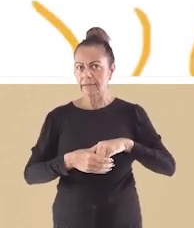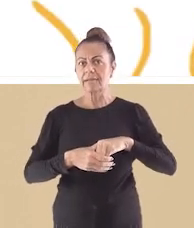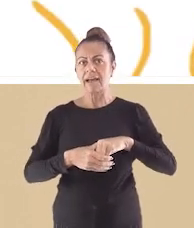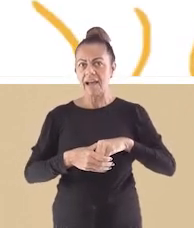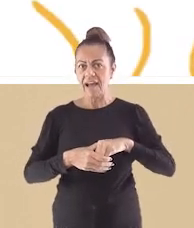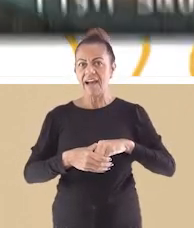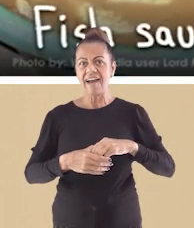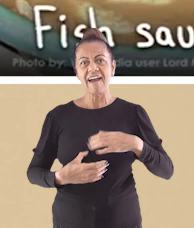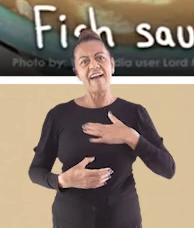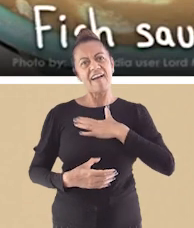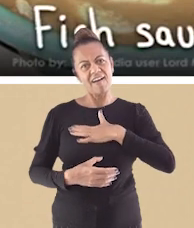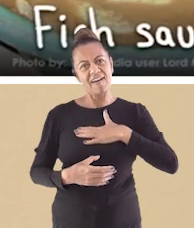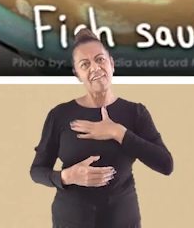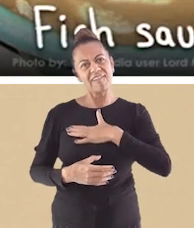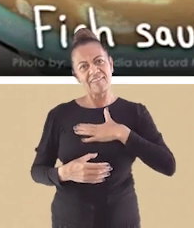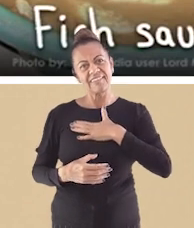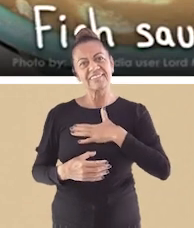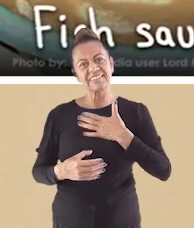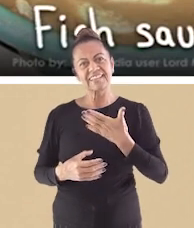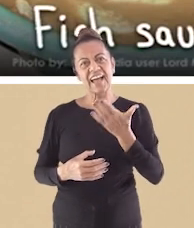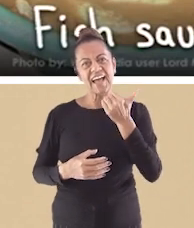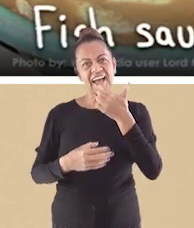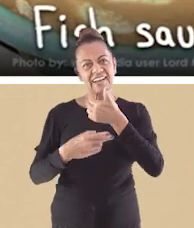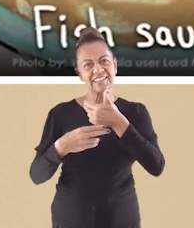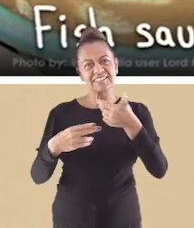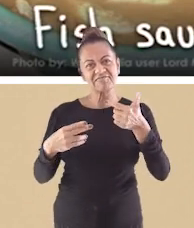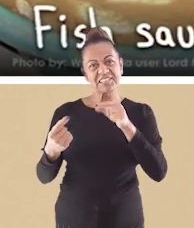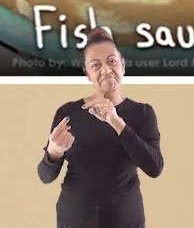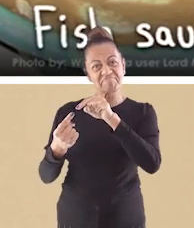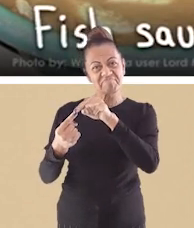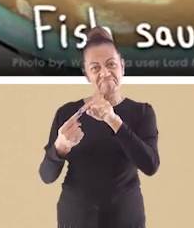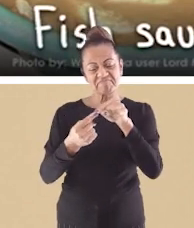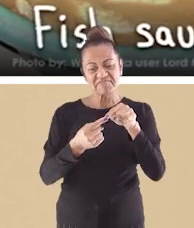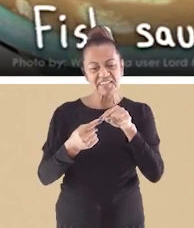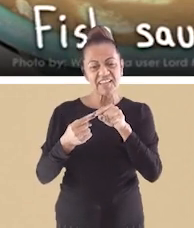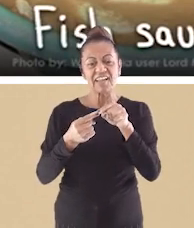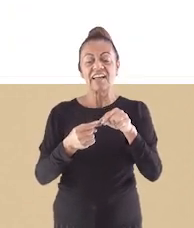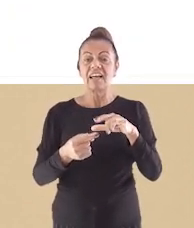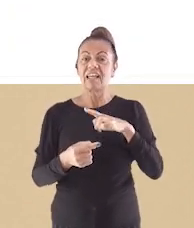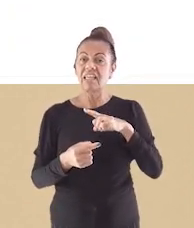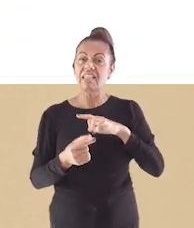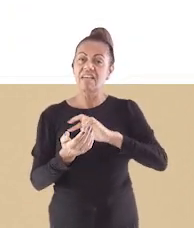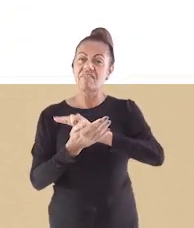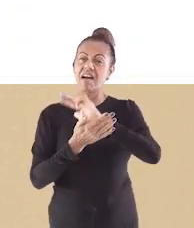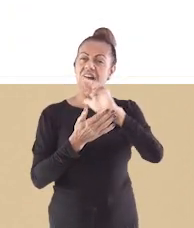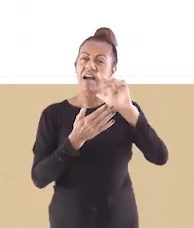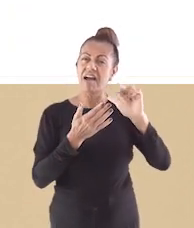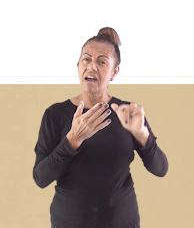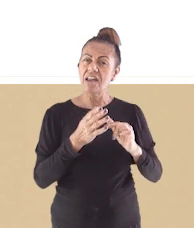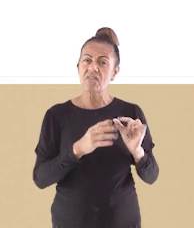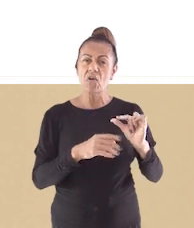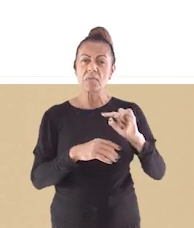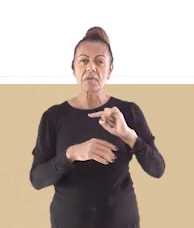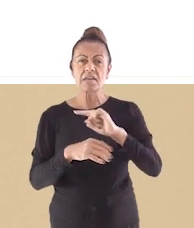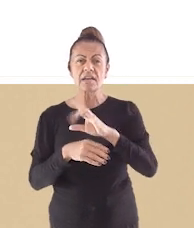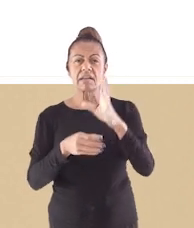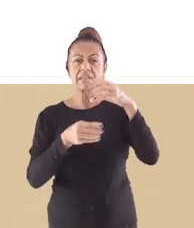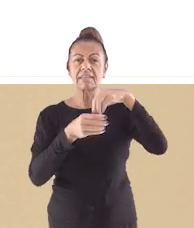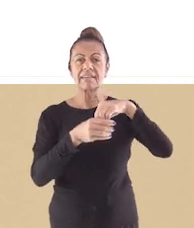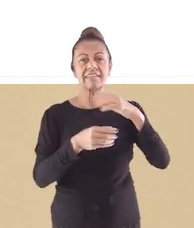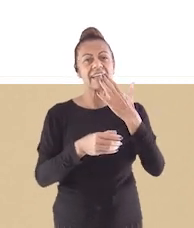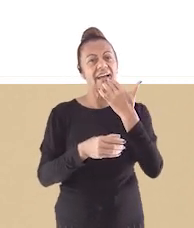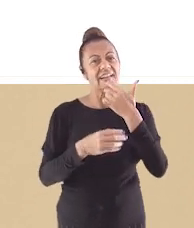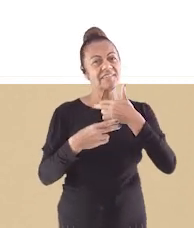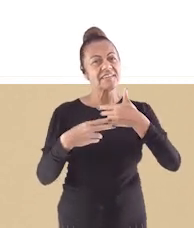tendência de gostar deles. E o resultado disso é que ao redor do mundo existem várias formas de usar micróbios na sua comida, mas todas as culinárias envolvem a fermentação de um jeito